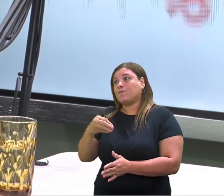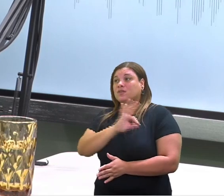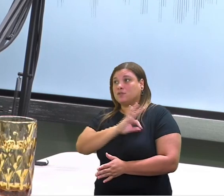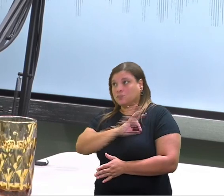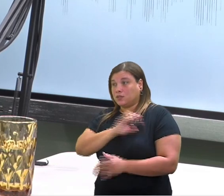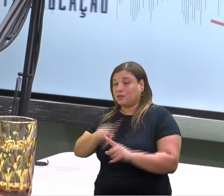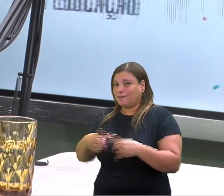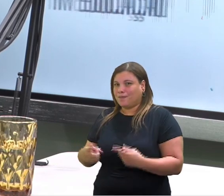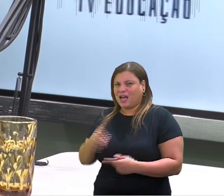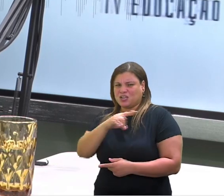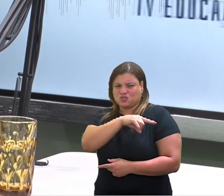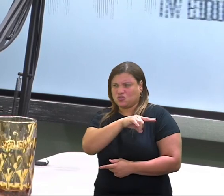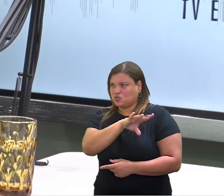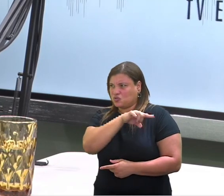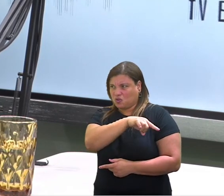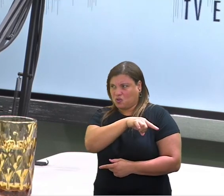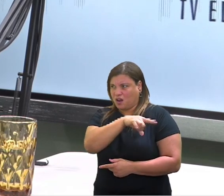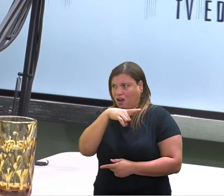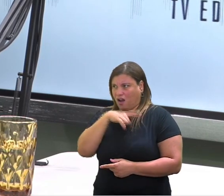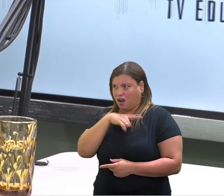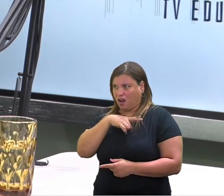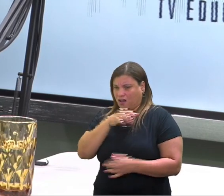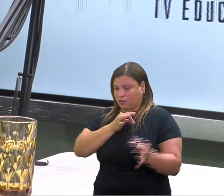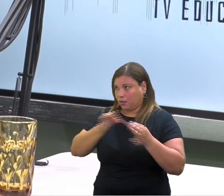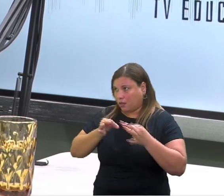fantástico. Então, em notas, comportamento, o Tiradentes, ele